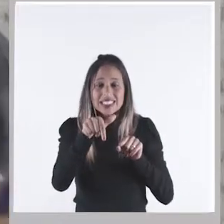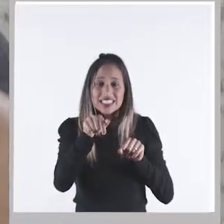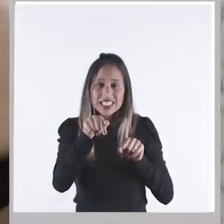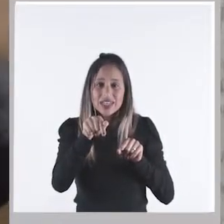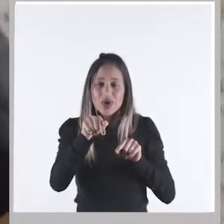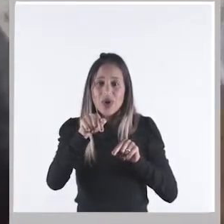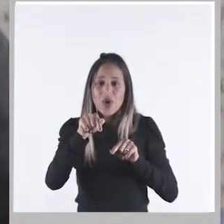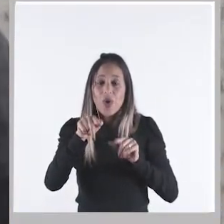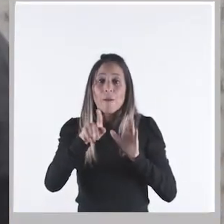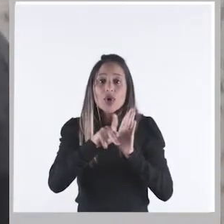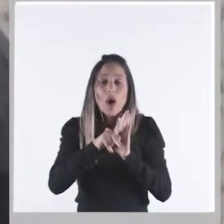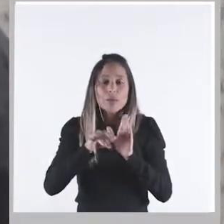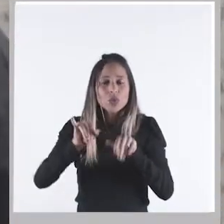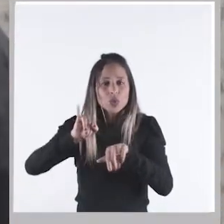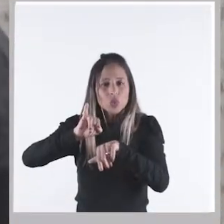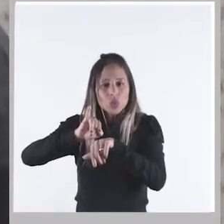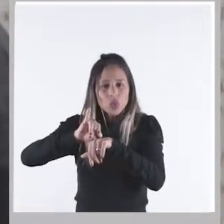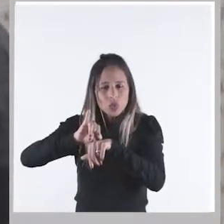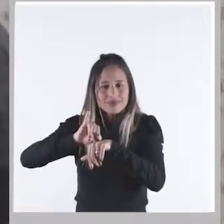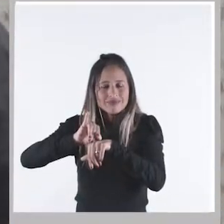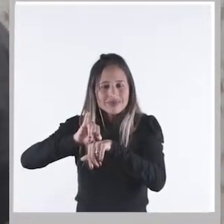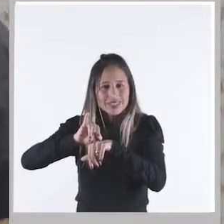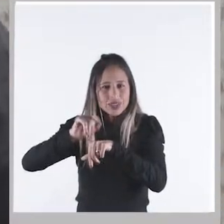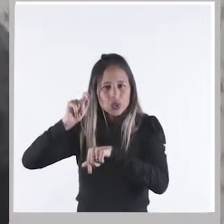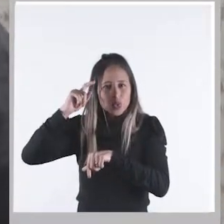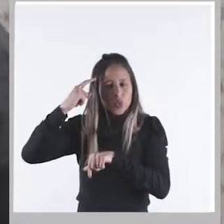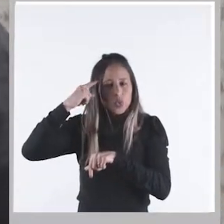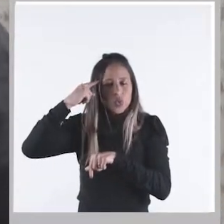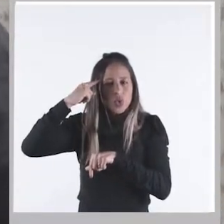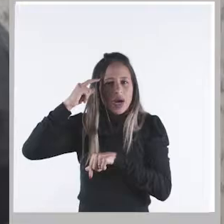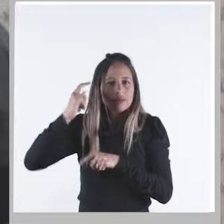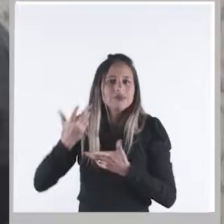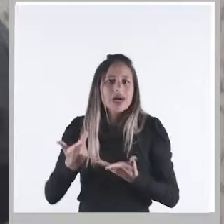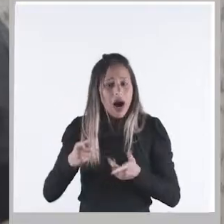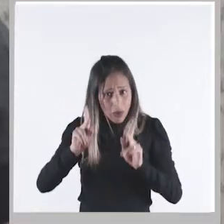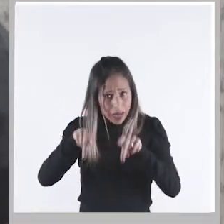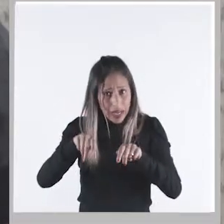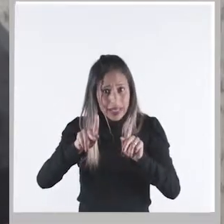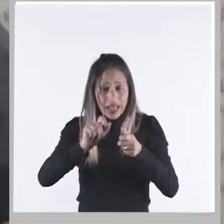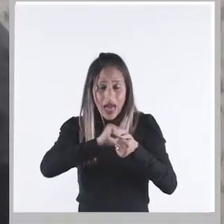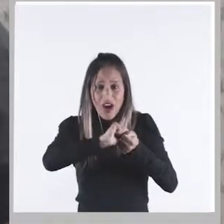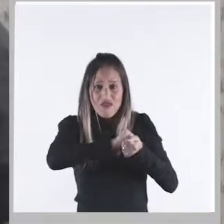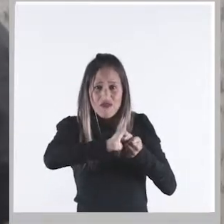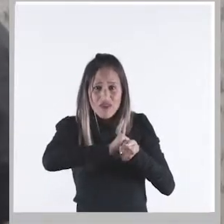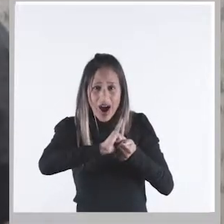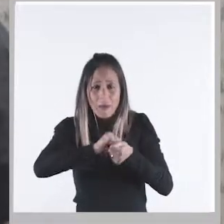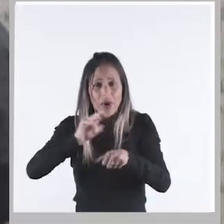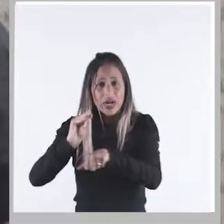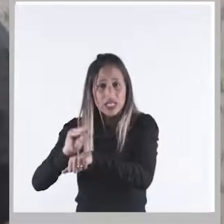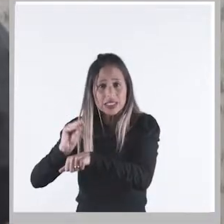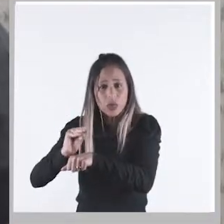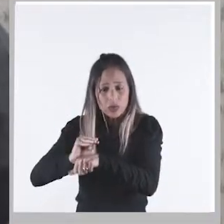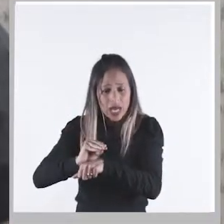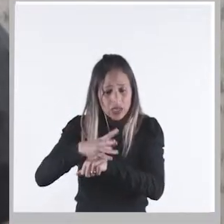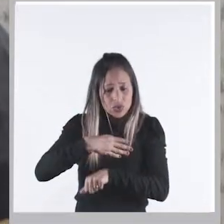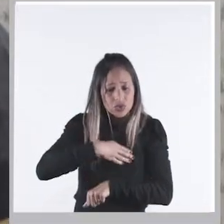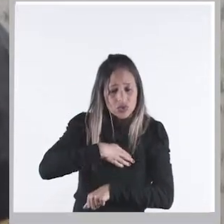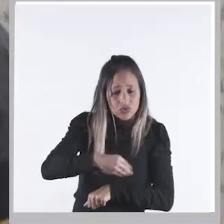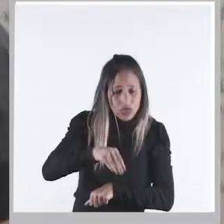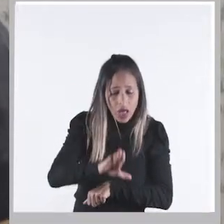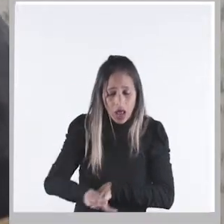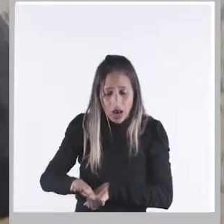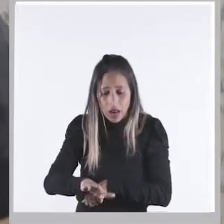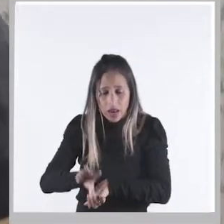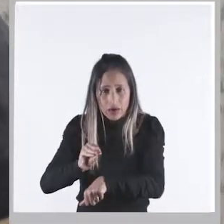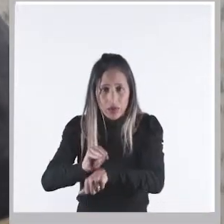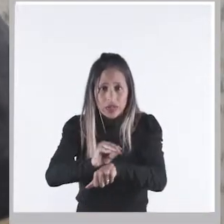o próprio capitalismo não se sustenta, né? Alguém tem que lavar roupa, né? Alguém tem que cuidar dos meninos, tem que cuidar das